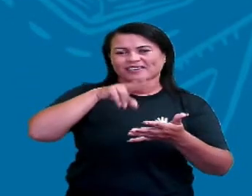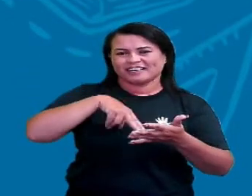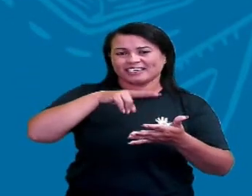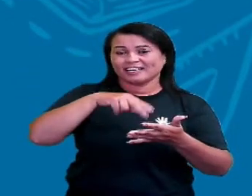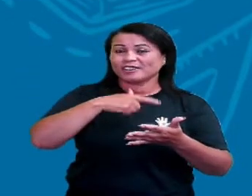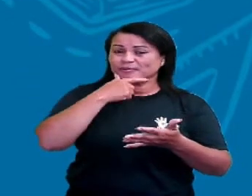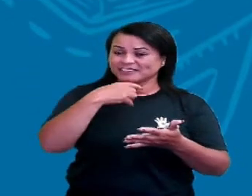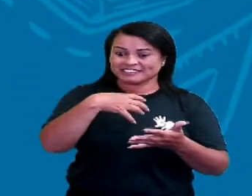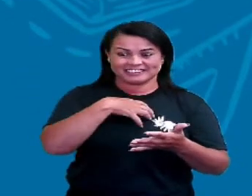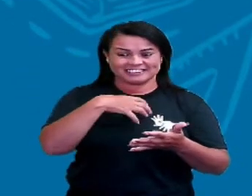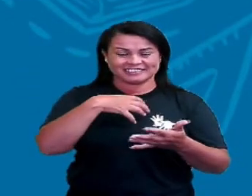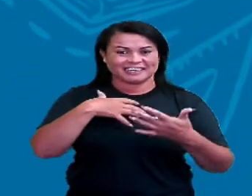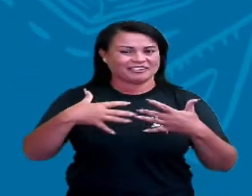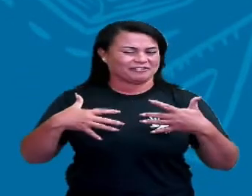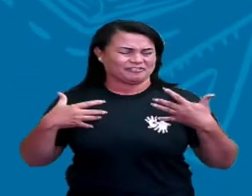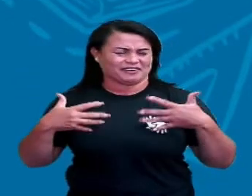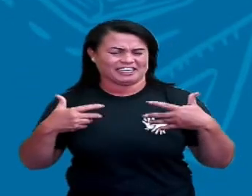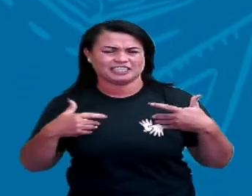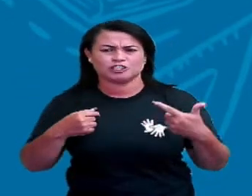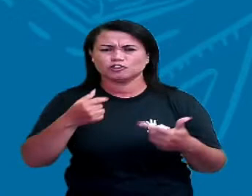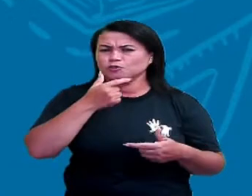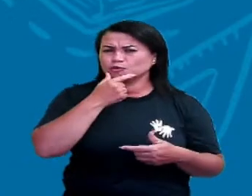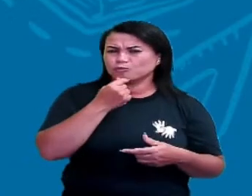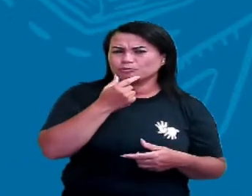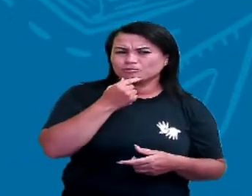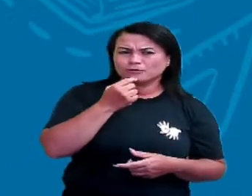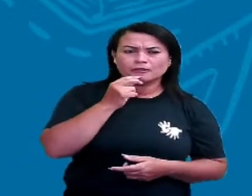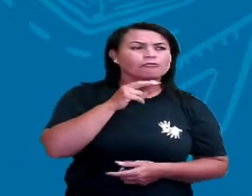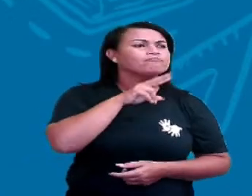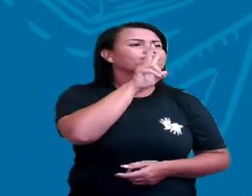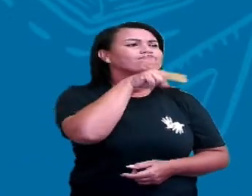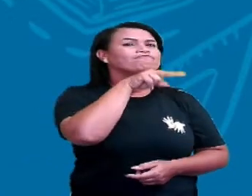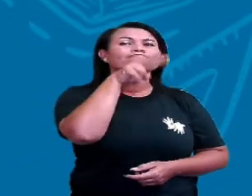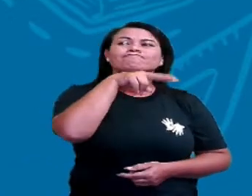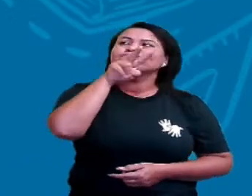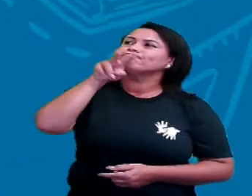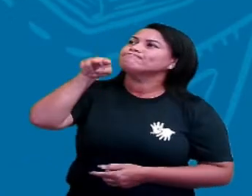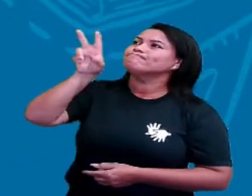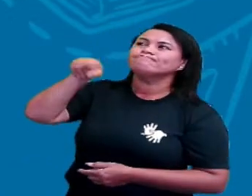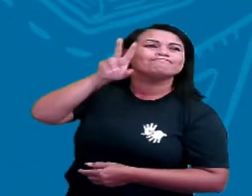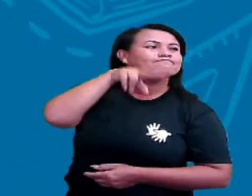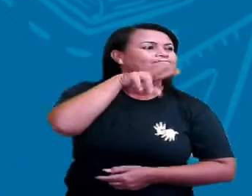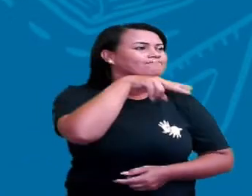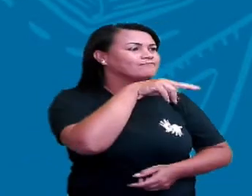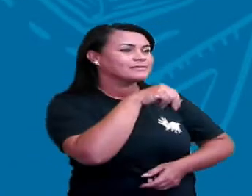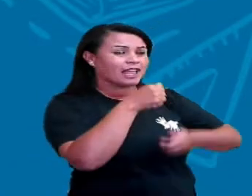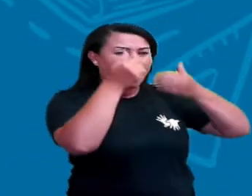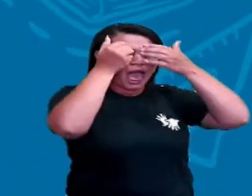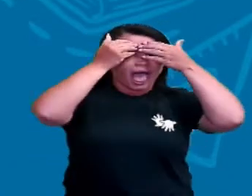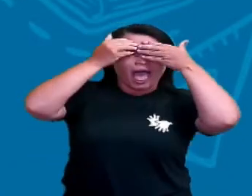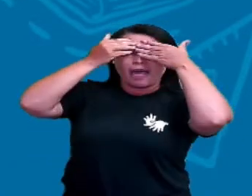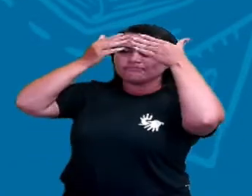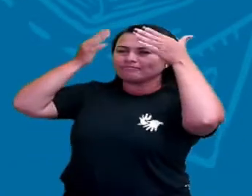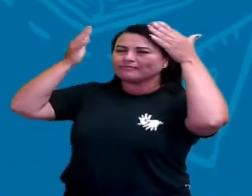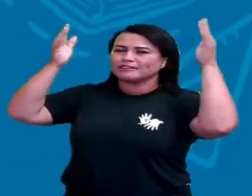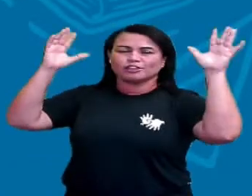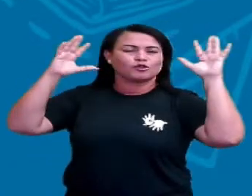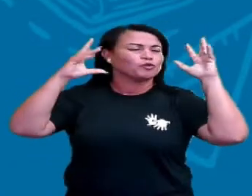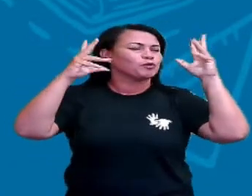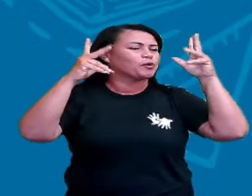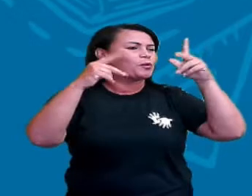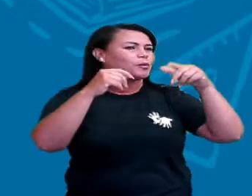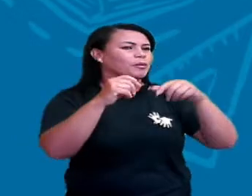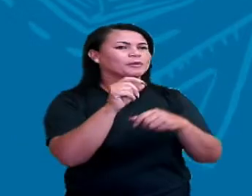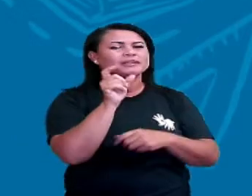ler. E desse dia para frente, Joãozinho leu tudo, né? Todas as